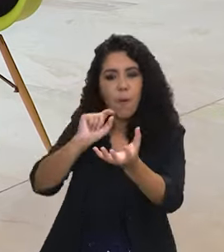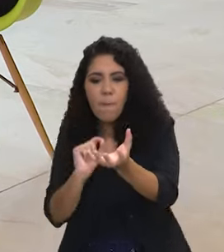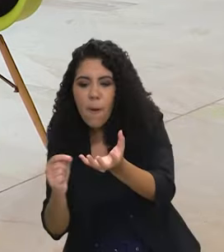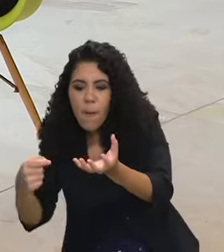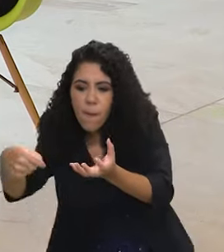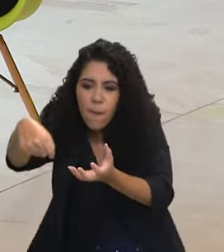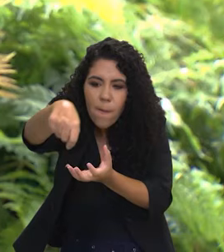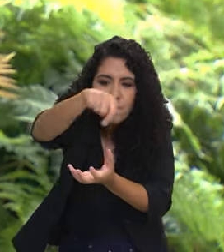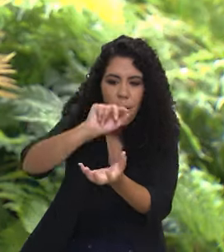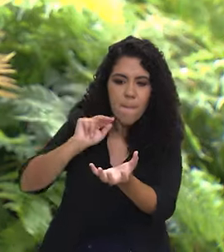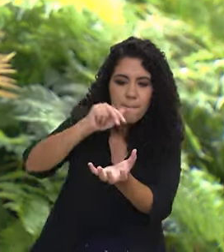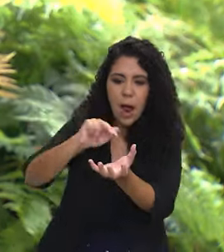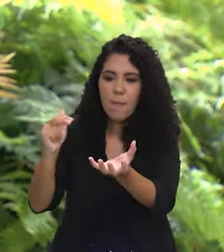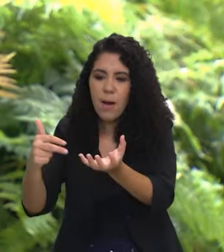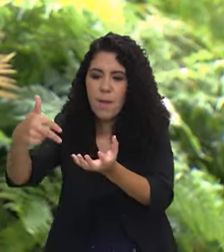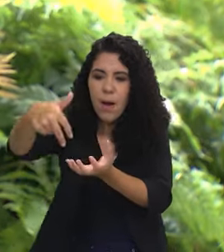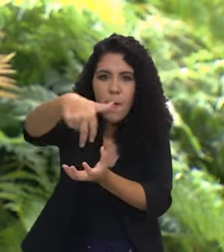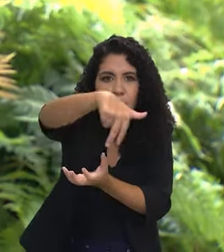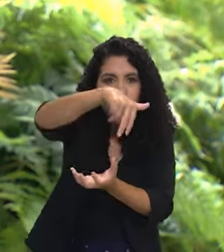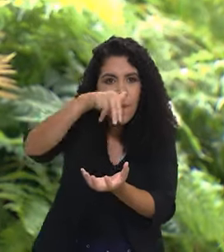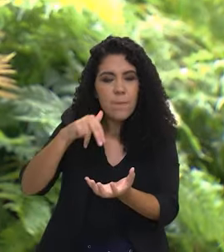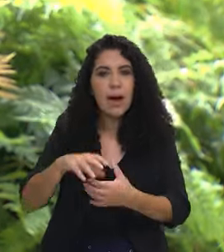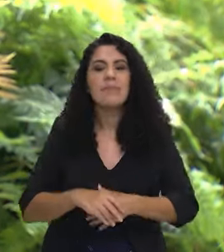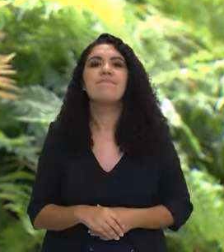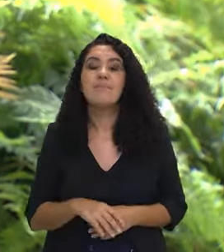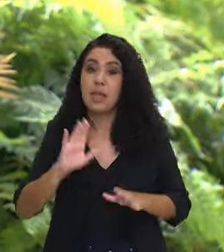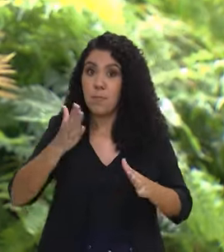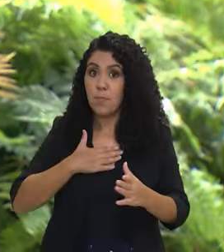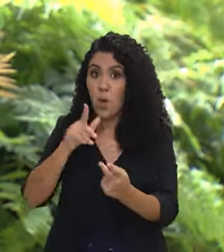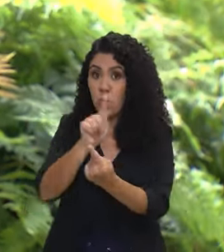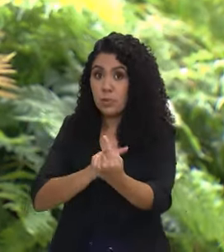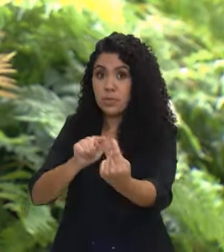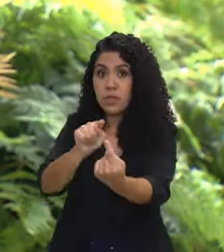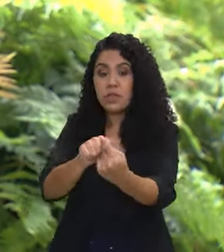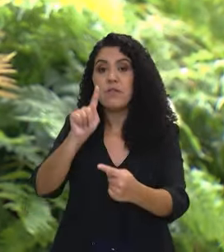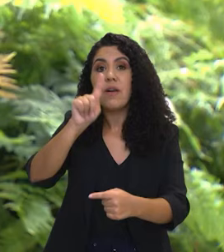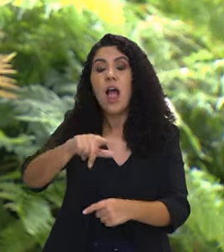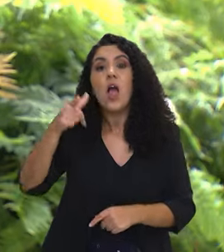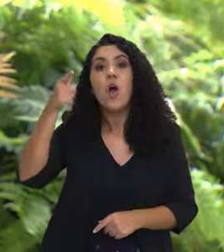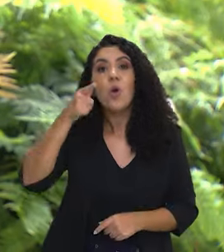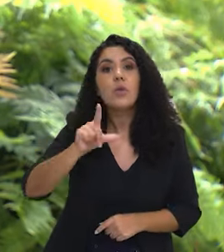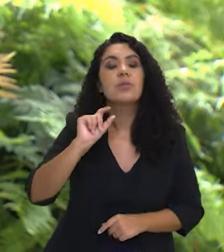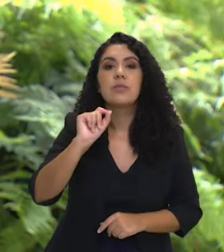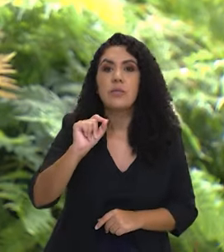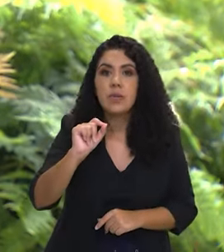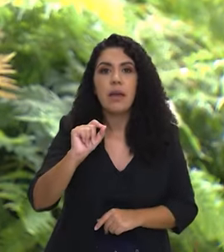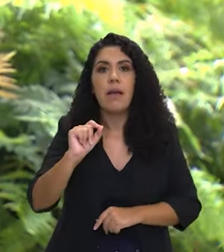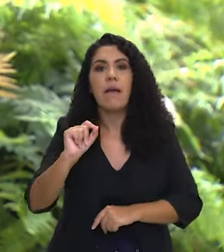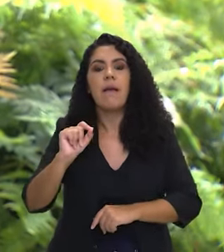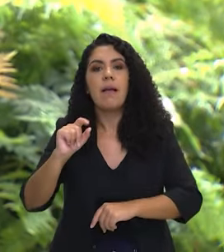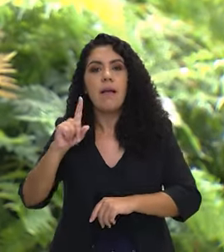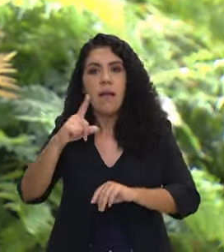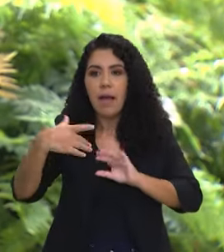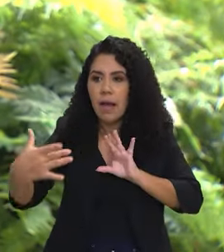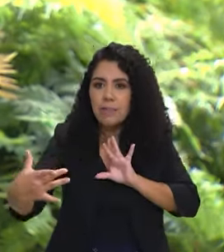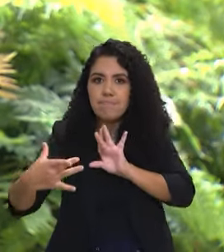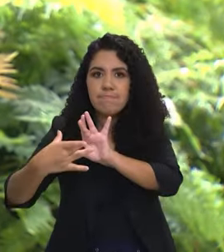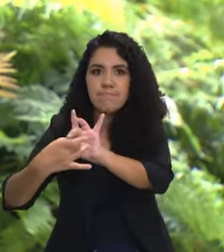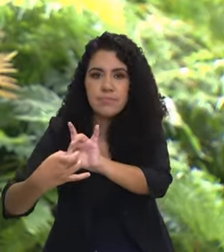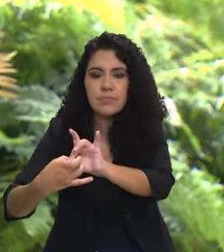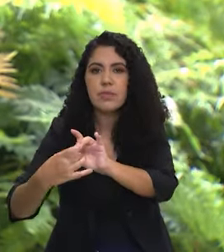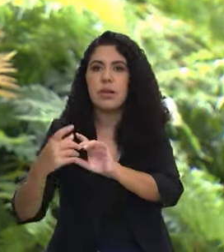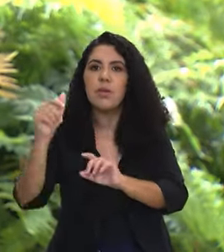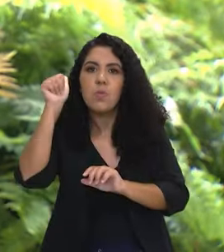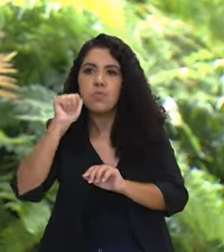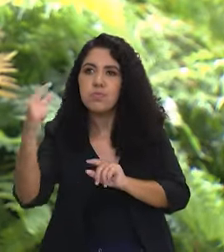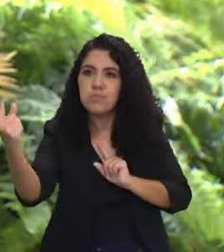Eu acho que a minha missão é buscar construir pontes entre as mulheres, né? Entre aquilo que nos aproxima e as dificuldades